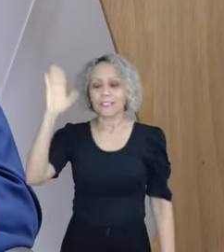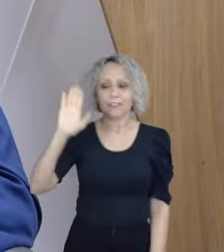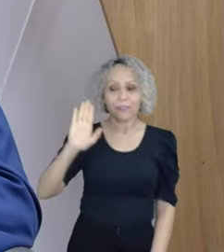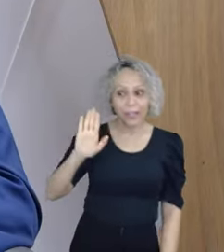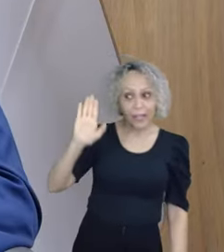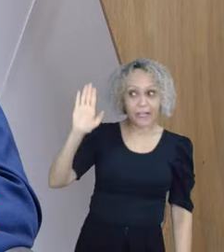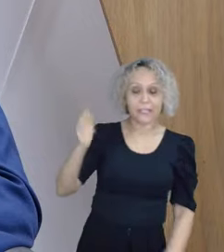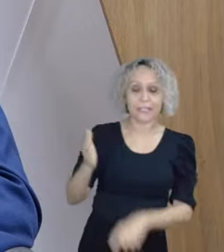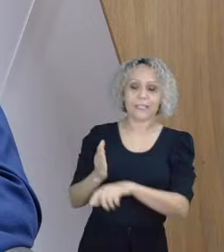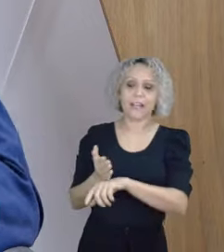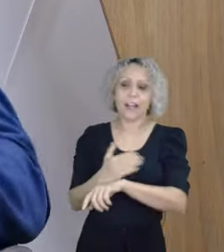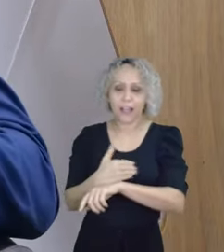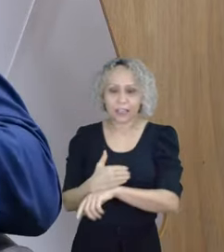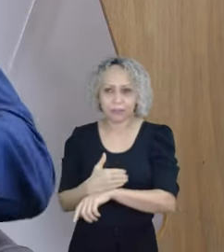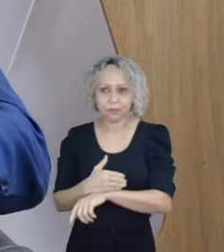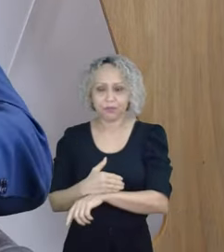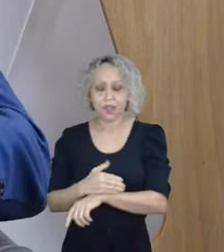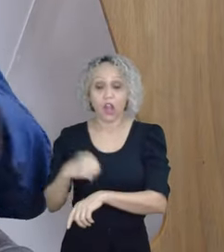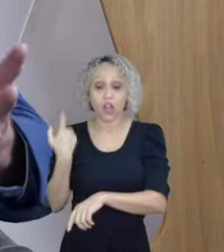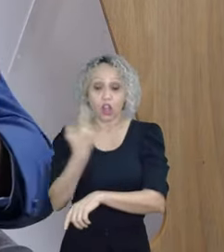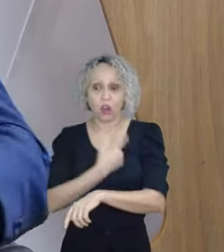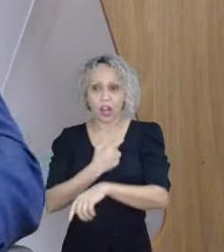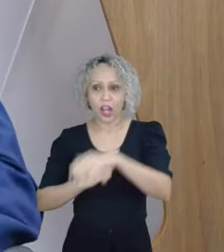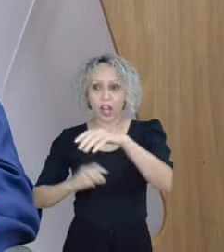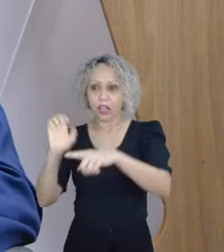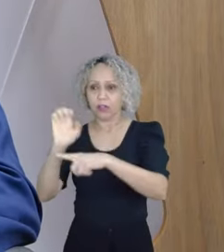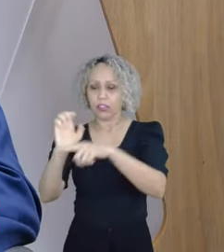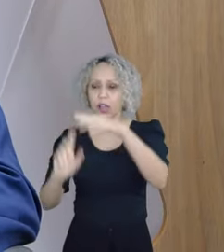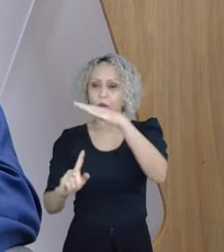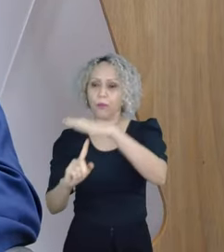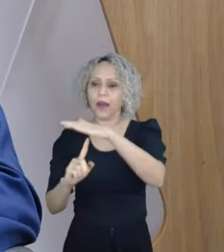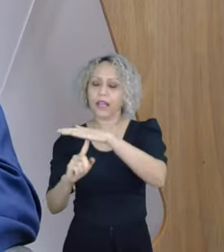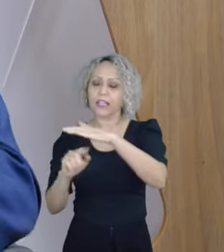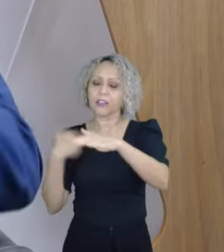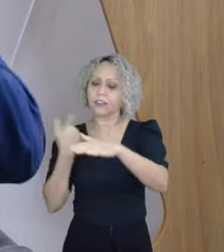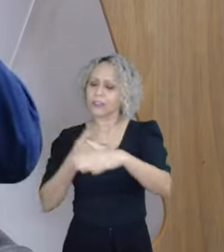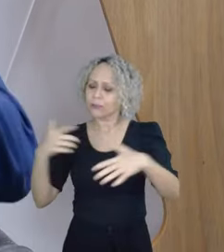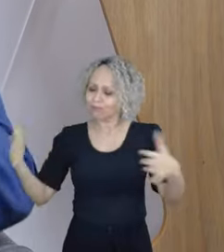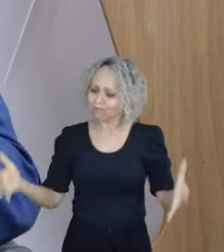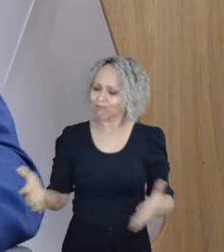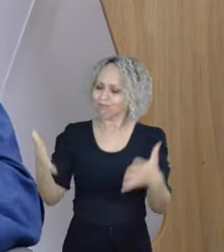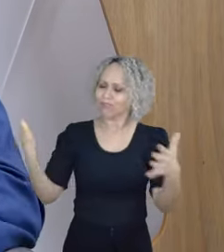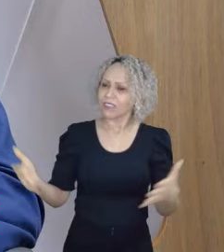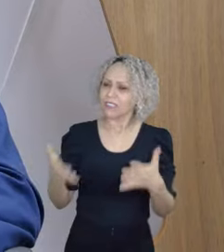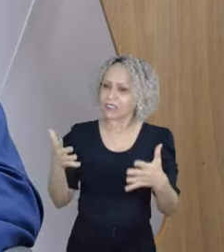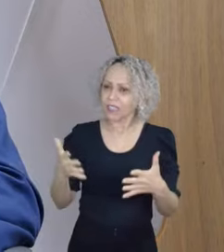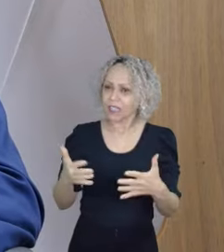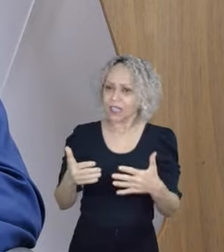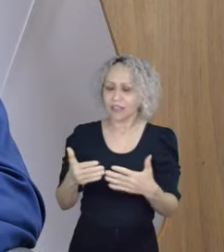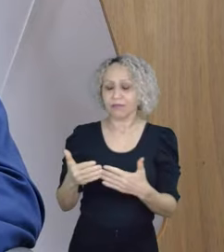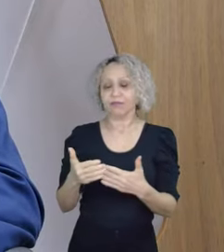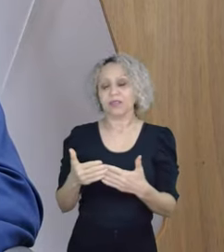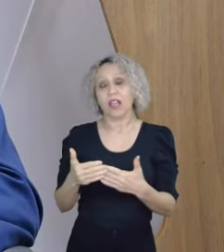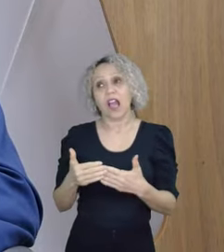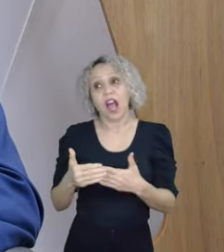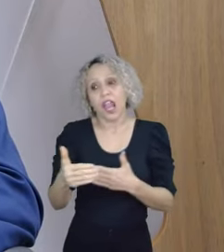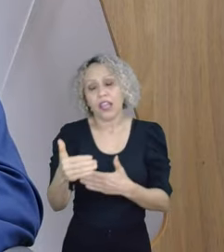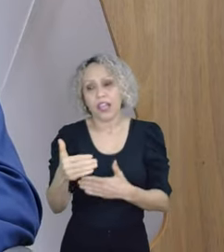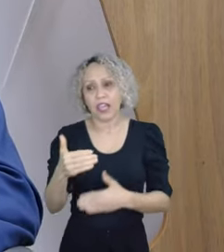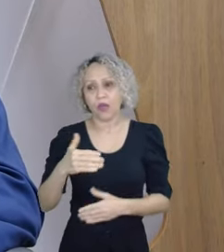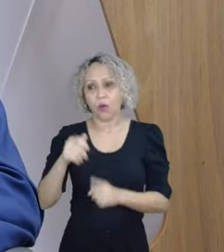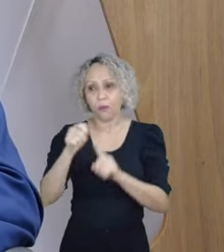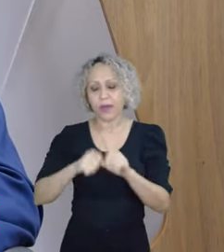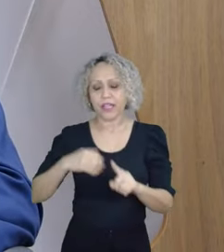várias mobilizações lá no Paraná, nós precisamos até agosto, que é quando começa a eleição, preparar a chapa completa em cada município. Nós vamos, viu, Amanda,